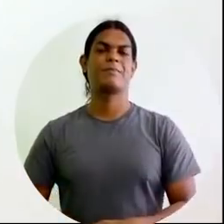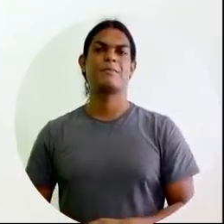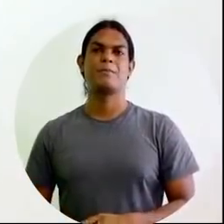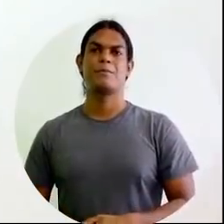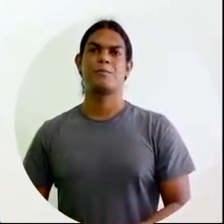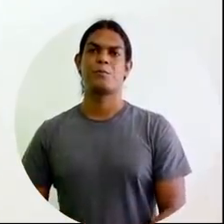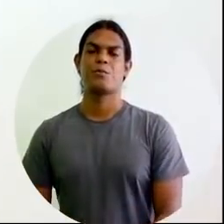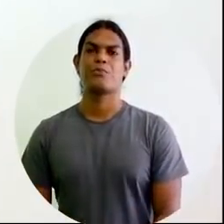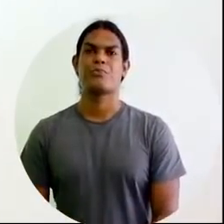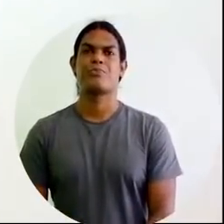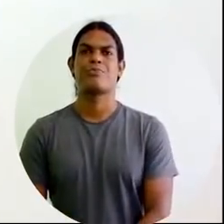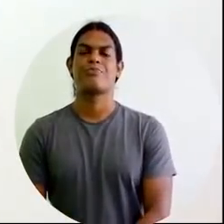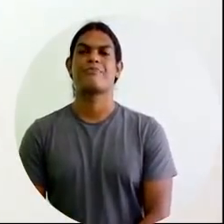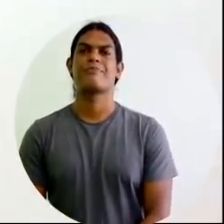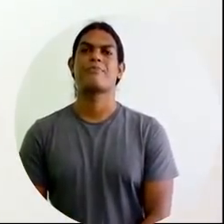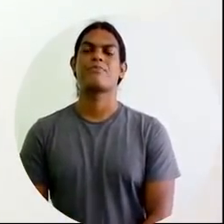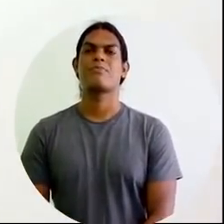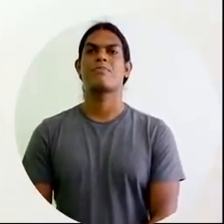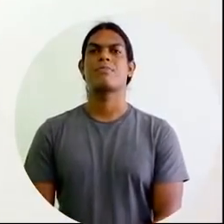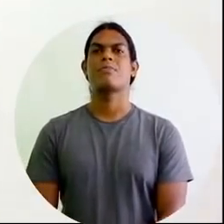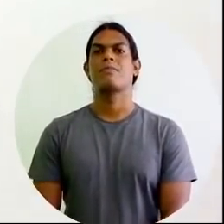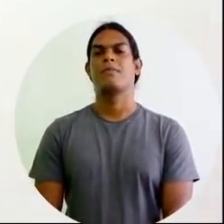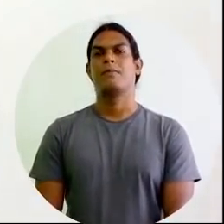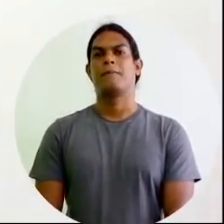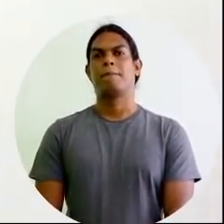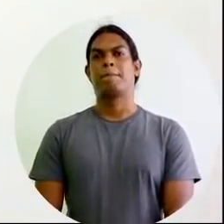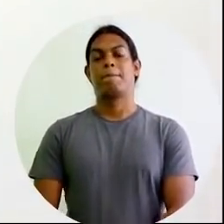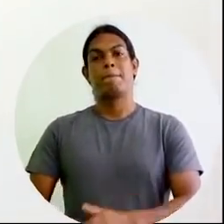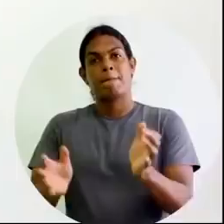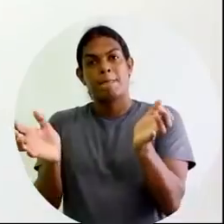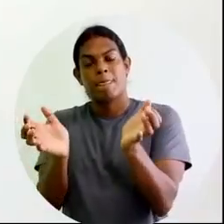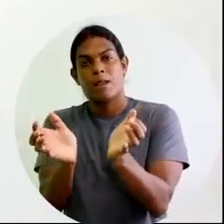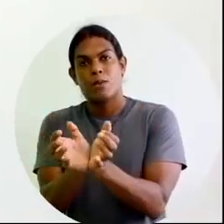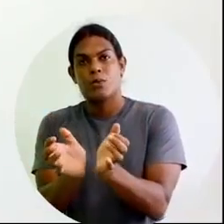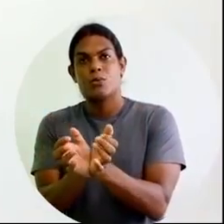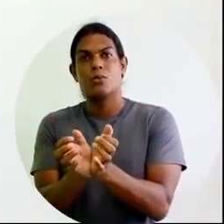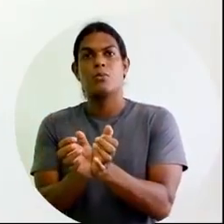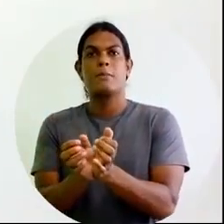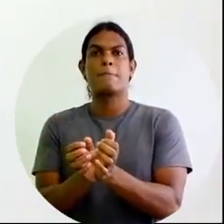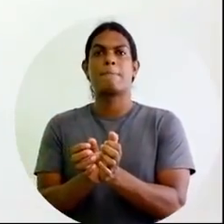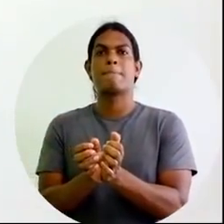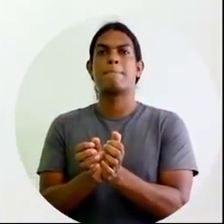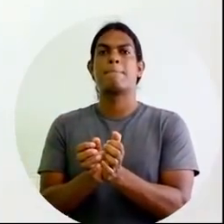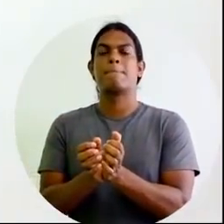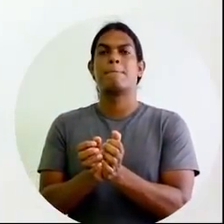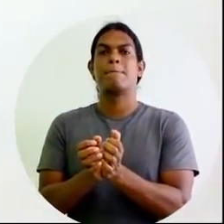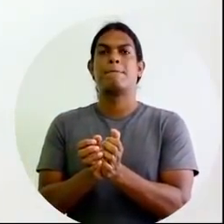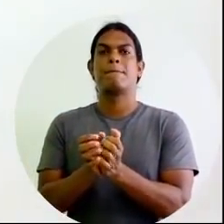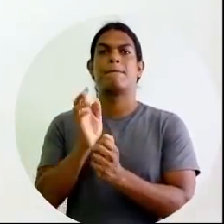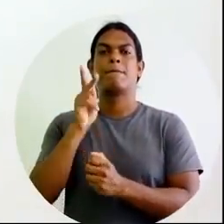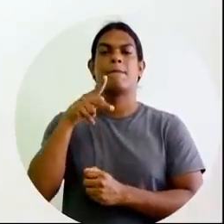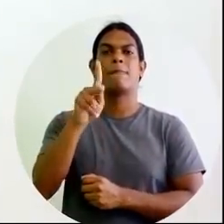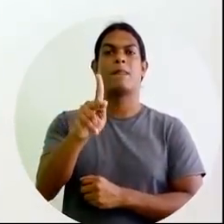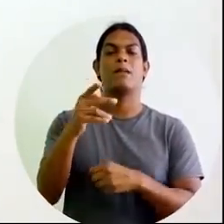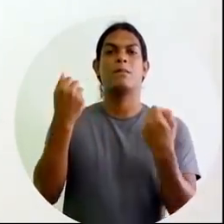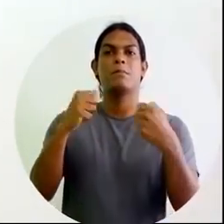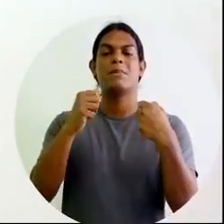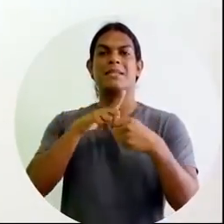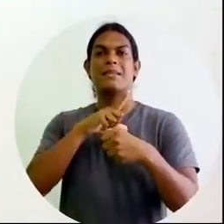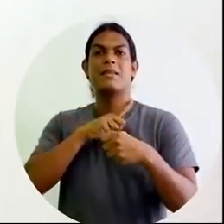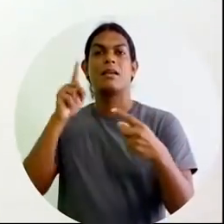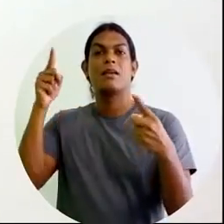e, por sua vez, para essas próprias pessoas. Um grupo, eles alcançam acordos e muitas